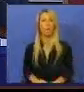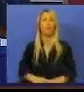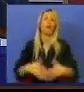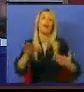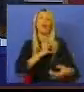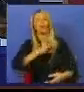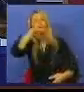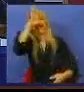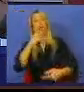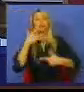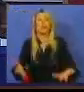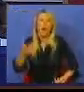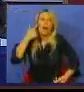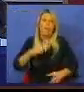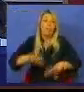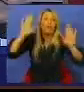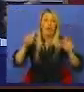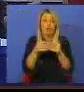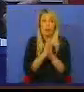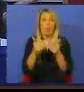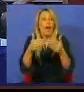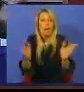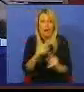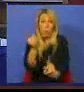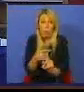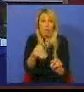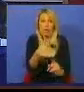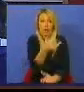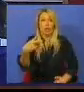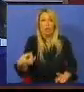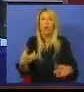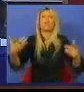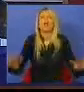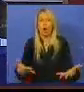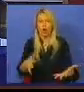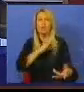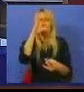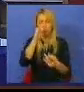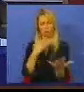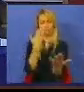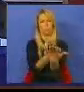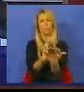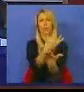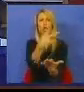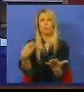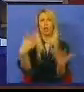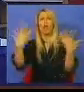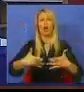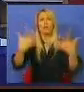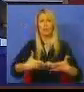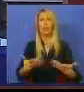ver, está tudo em aberto para 2009. E agora, Sr. Ministro, estamos perante o orçamento de 2009 e eu gostava de lhe perguntar, está previsto